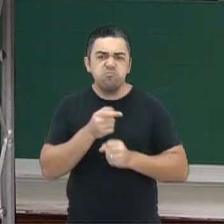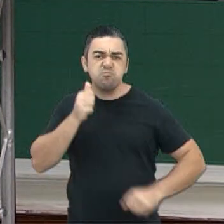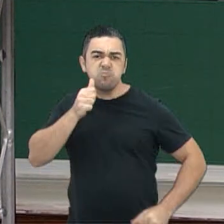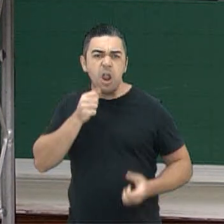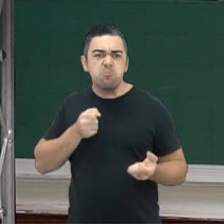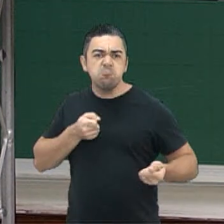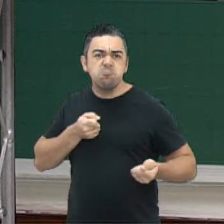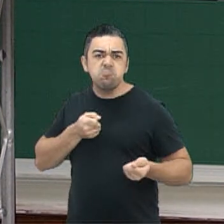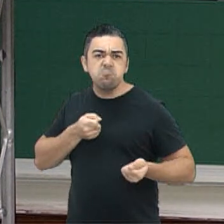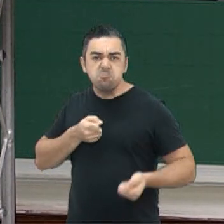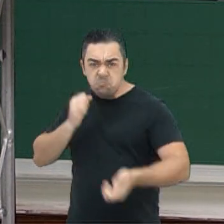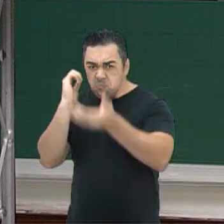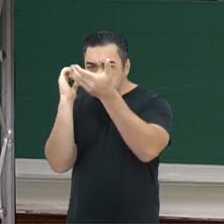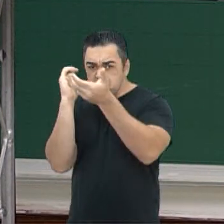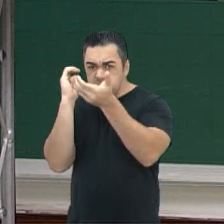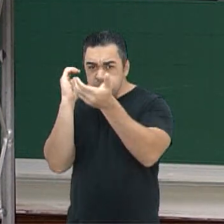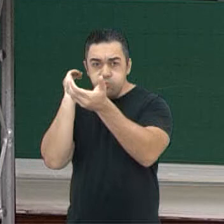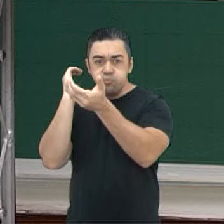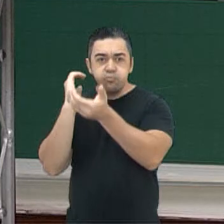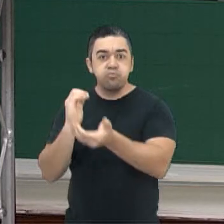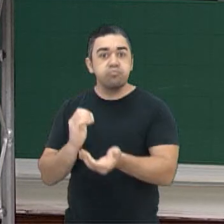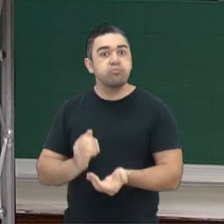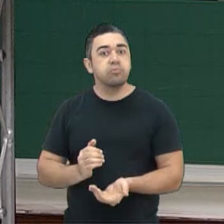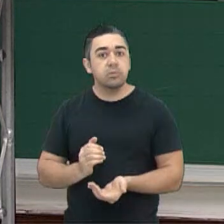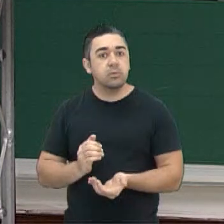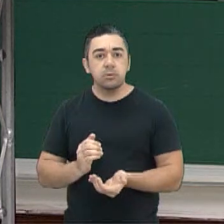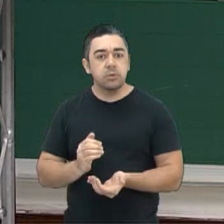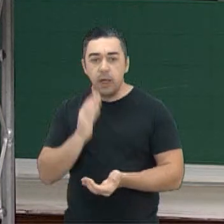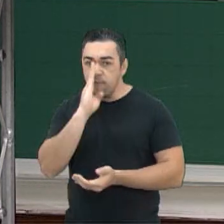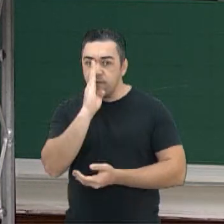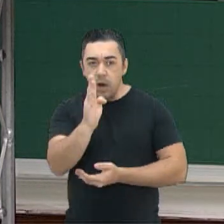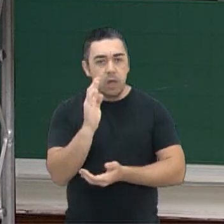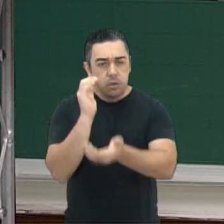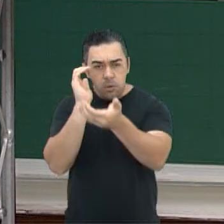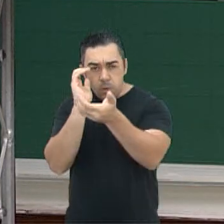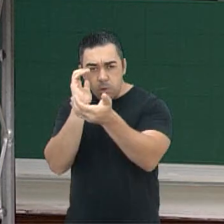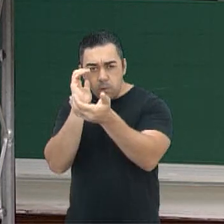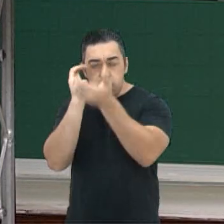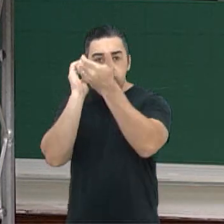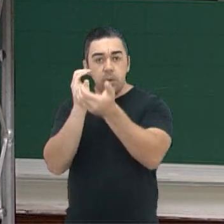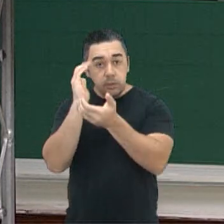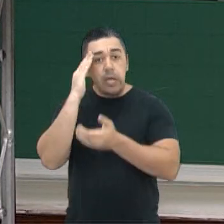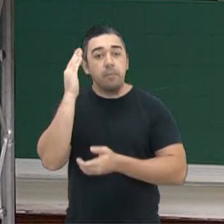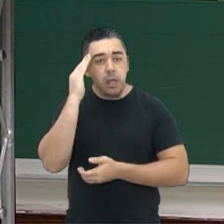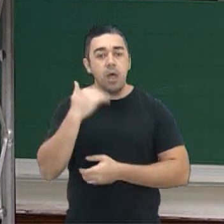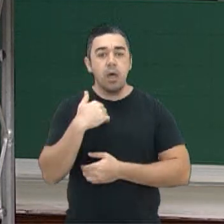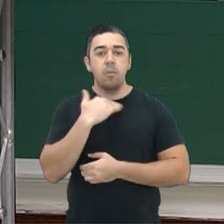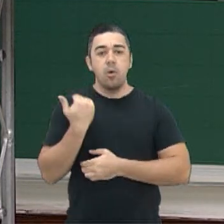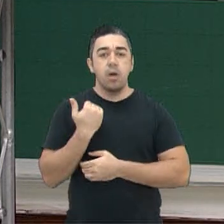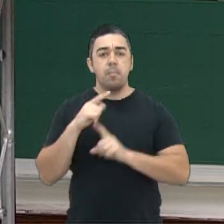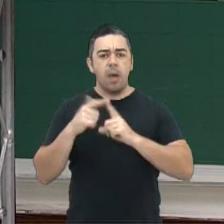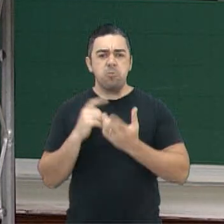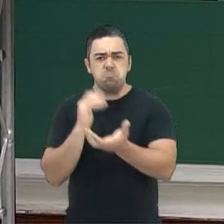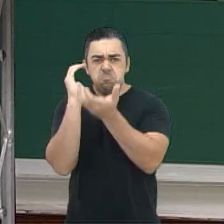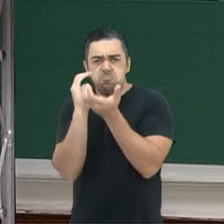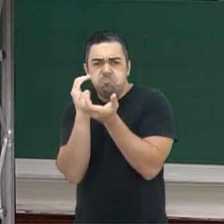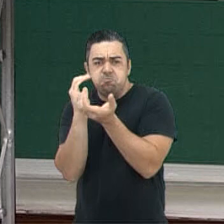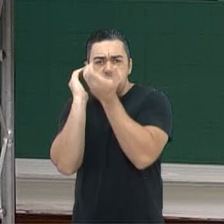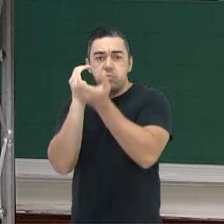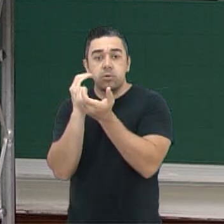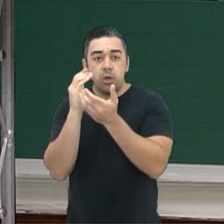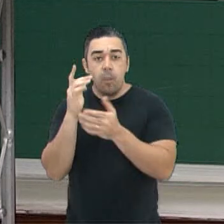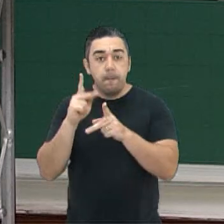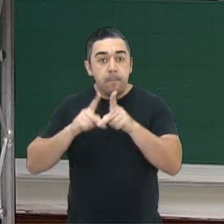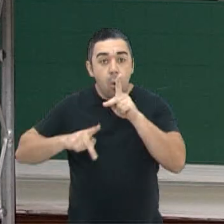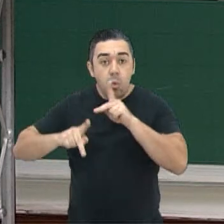ali com bateria anti-tanque, bateria antiaérea, e não sair do ponto, mesmo sabendo que elas seriam mortas. Então a participação civil